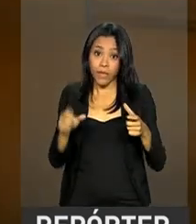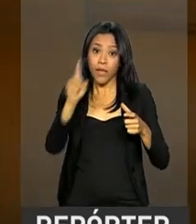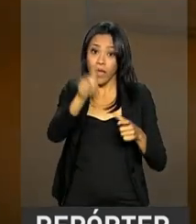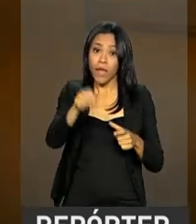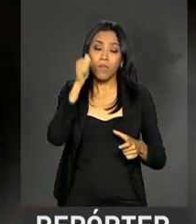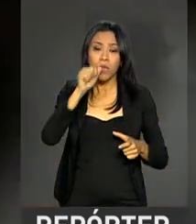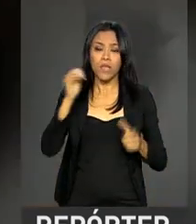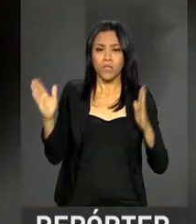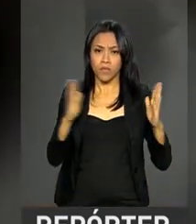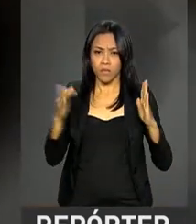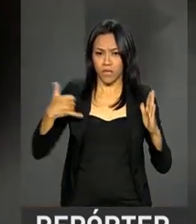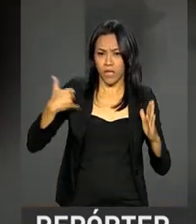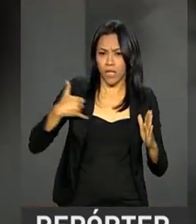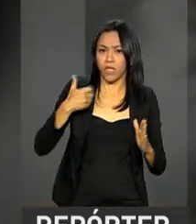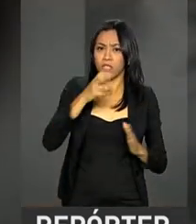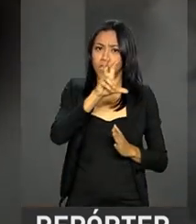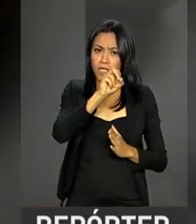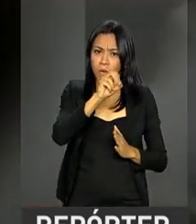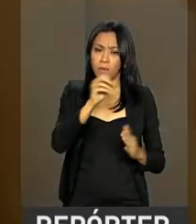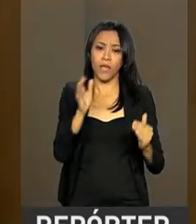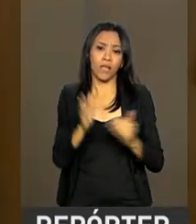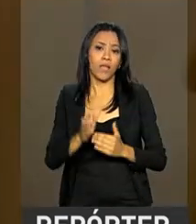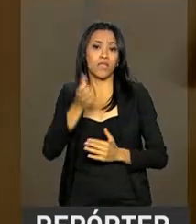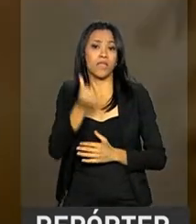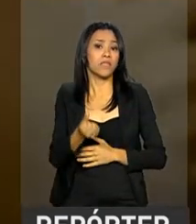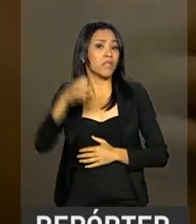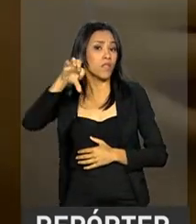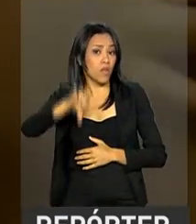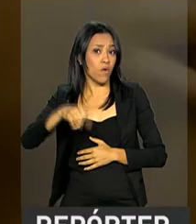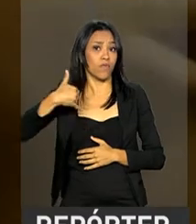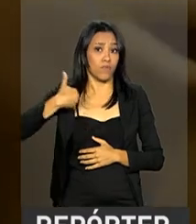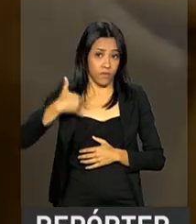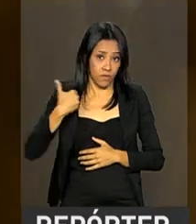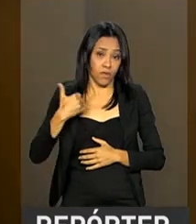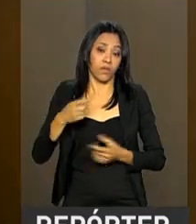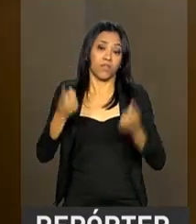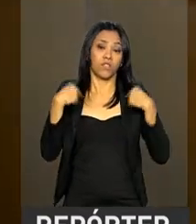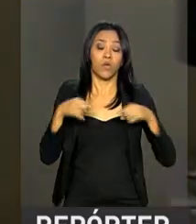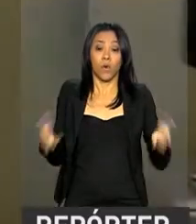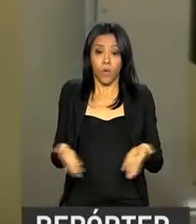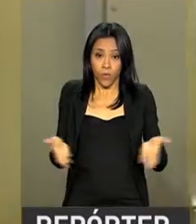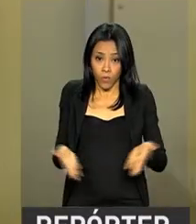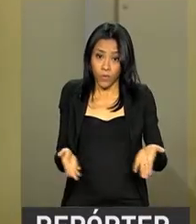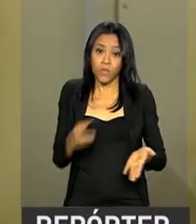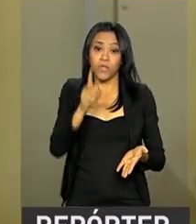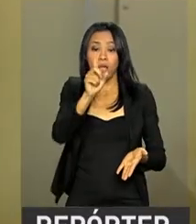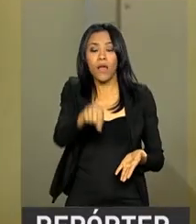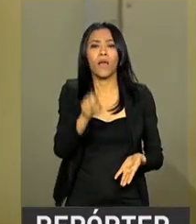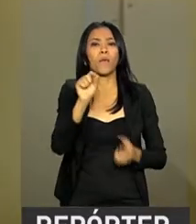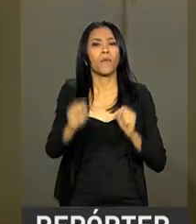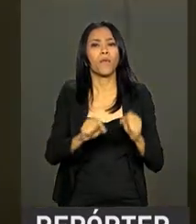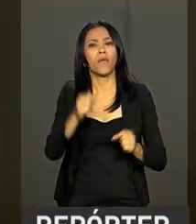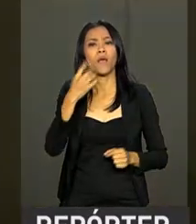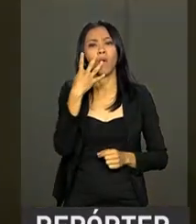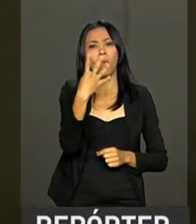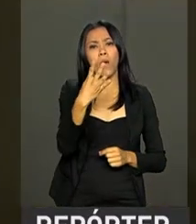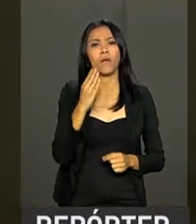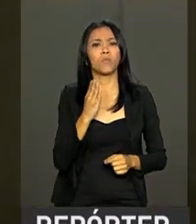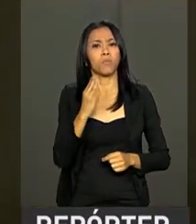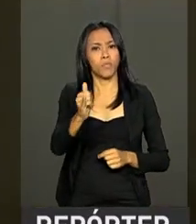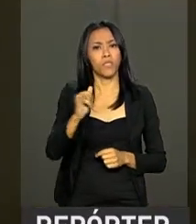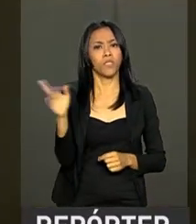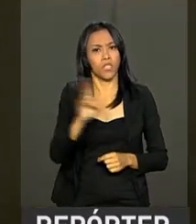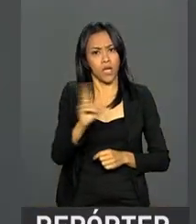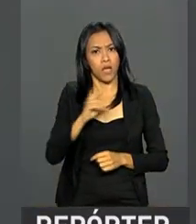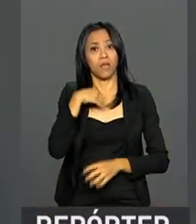na faixa de 50 a 69 anos de idade atualmente são destinados 4 bilhões de